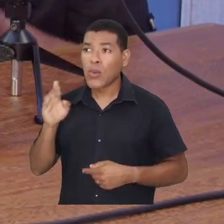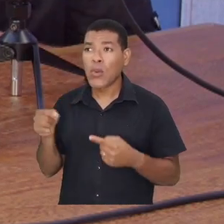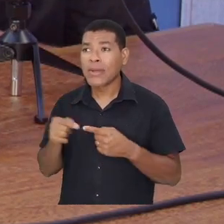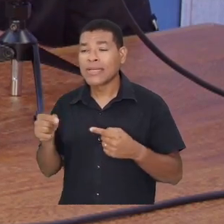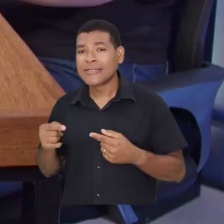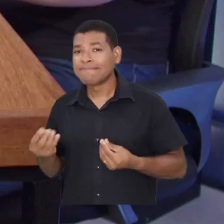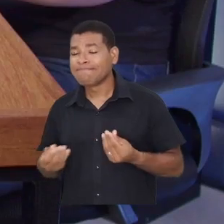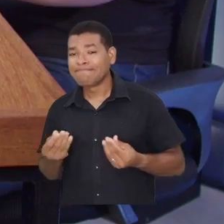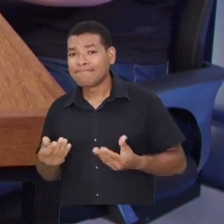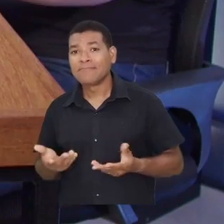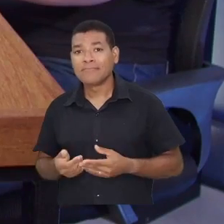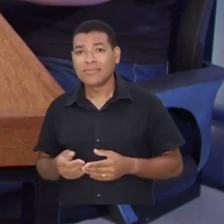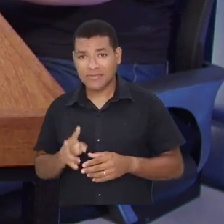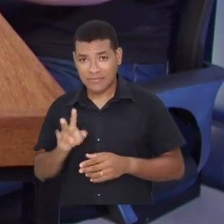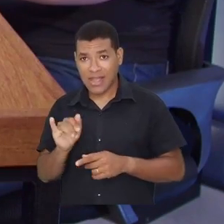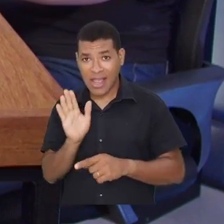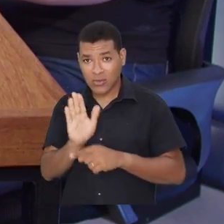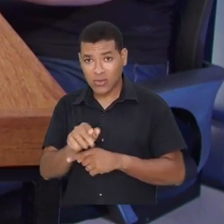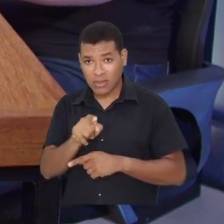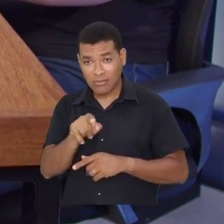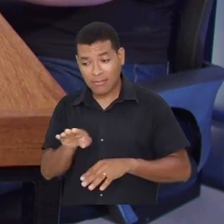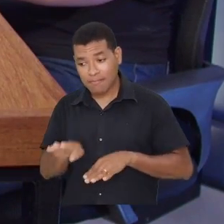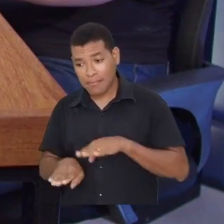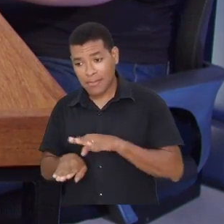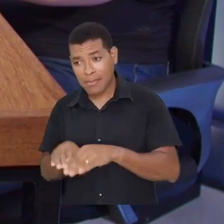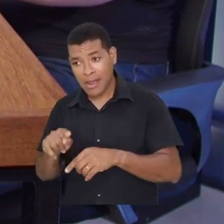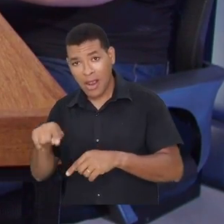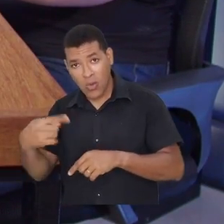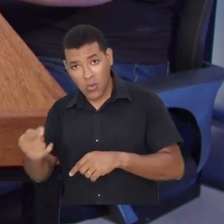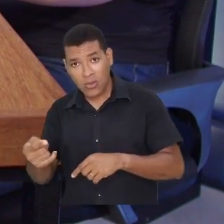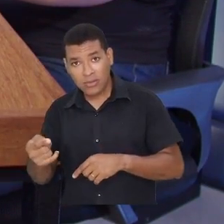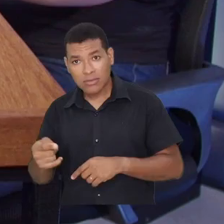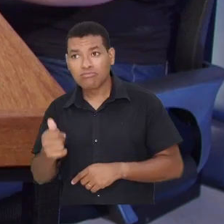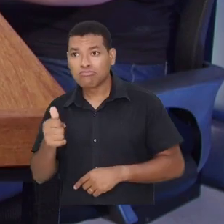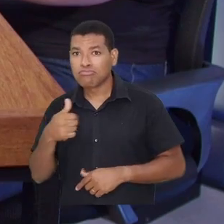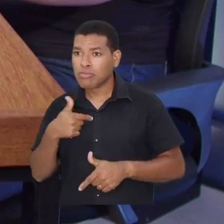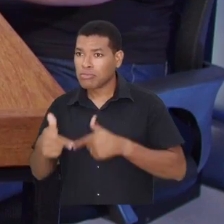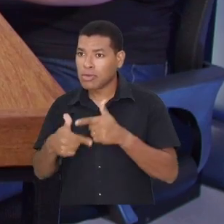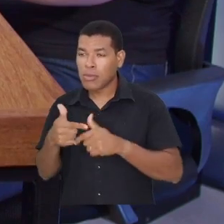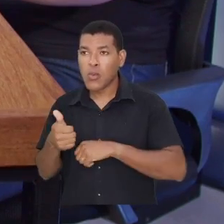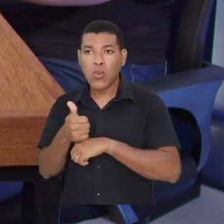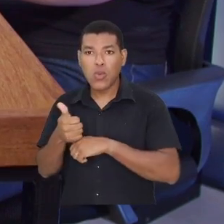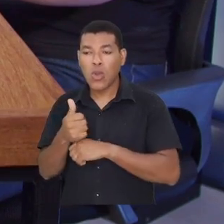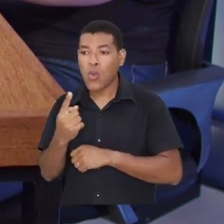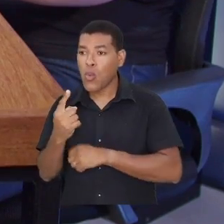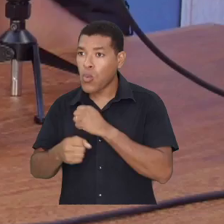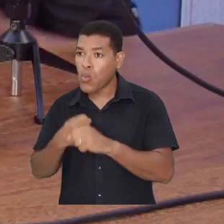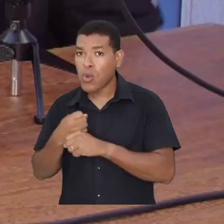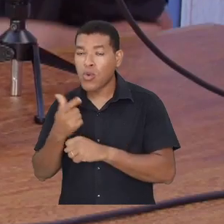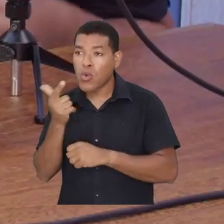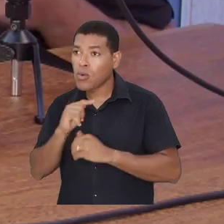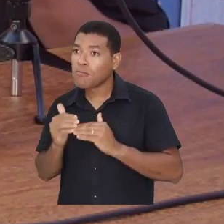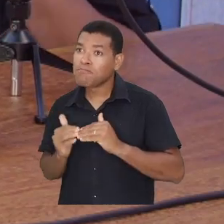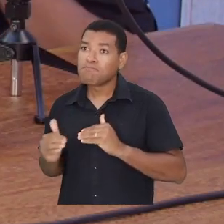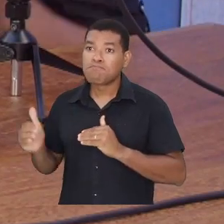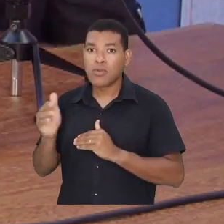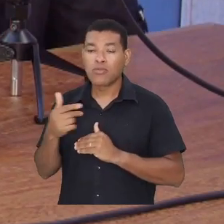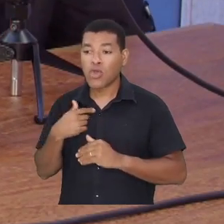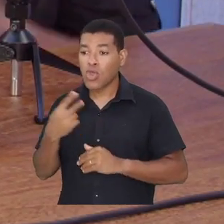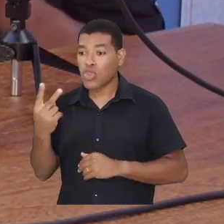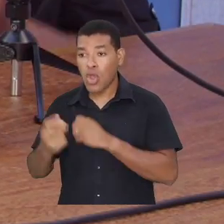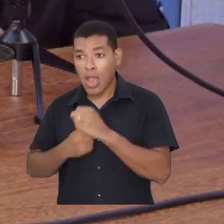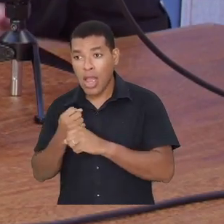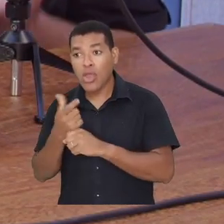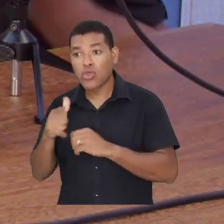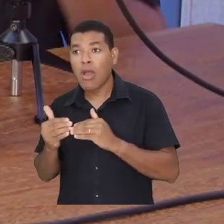Super importante. Vai te levar a dar o próximo passo? A carreira é incrível, super acelerada. Em um ano eu vou ser promovido, em dois anos eu vou ser promovido